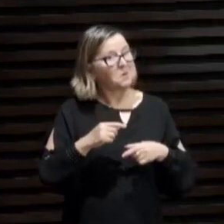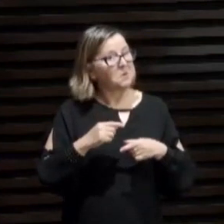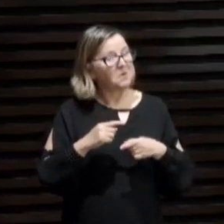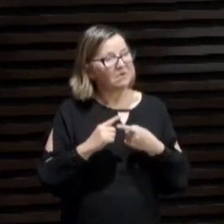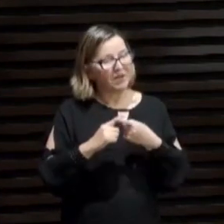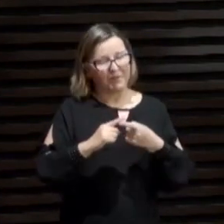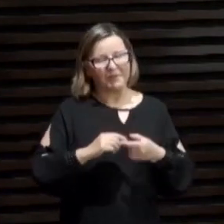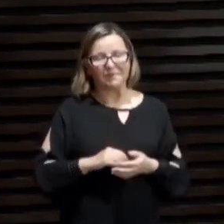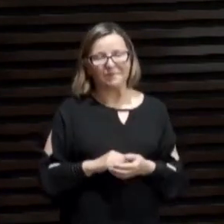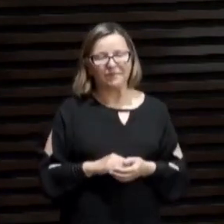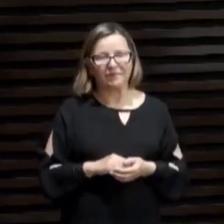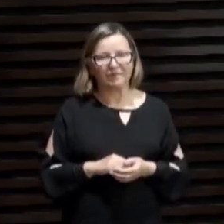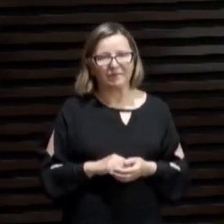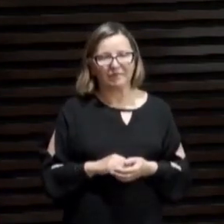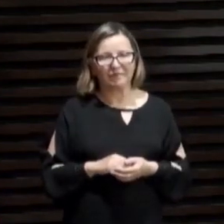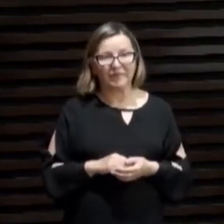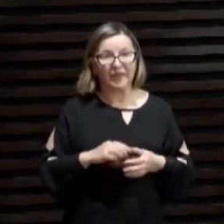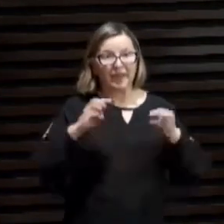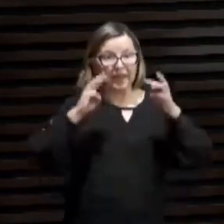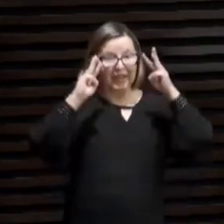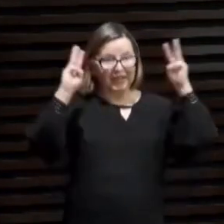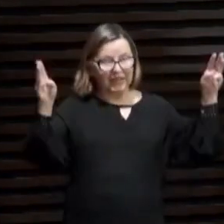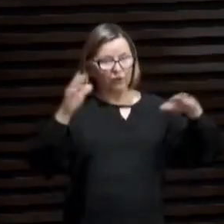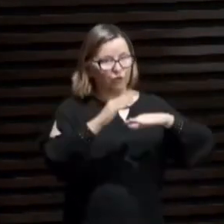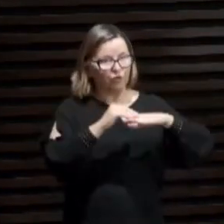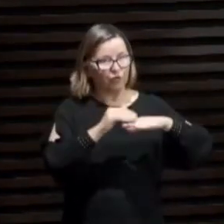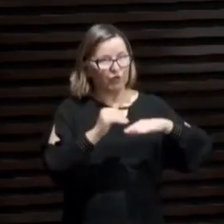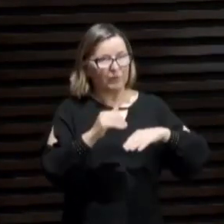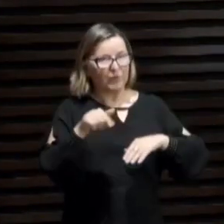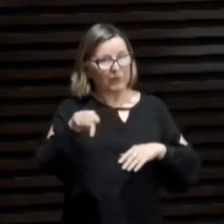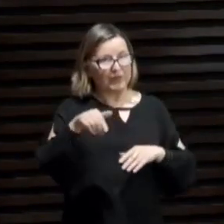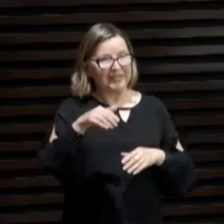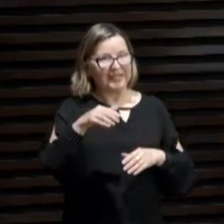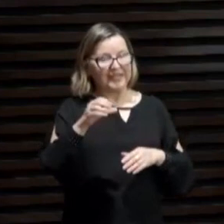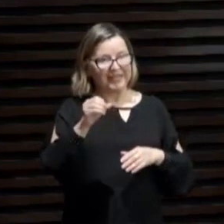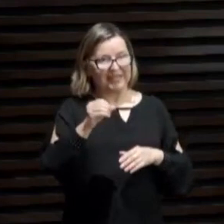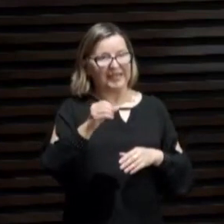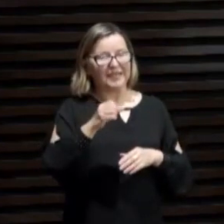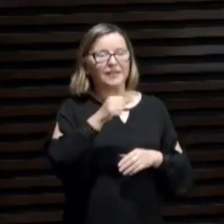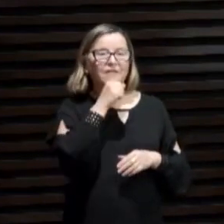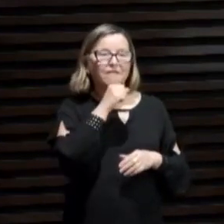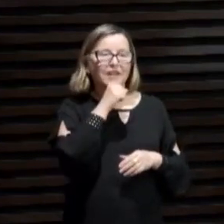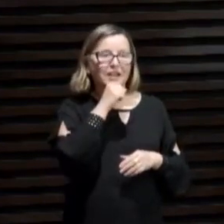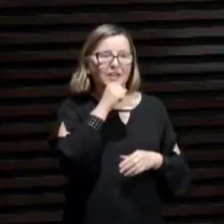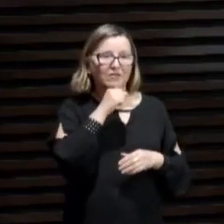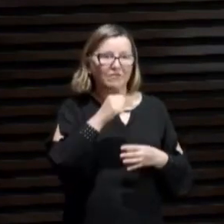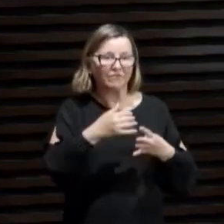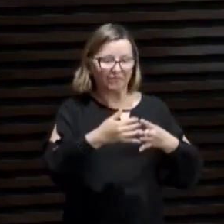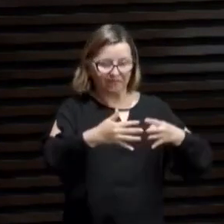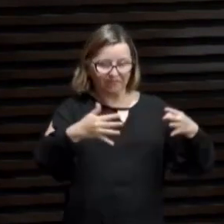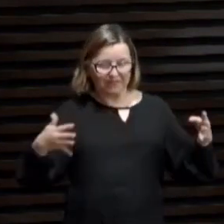do Senhor, e ajuntou 70 homens dos anciãos do povo, e pôs ao redor da